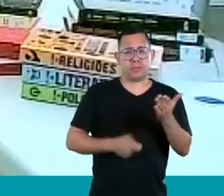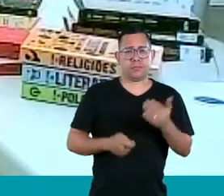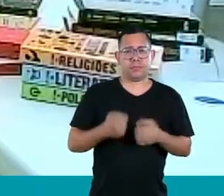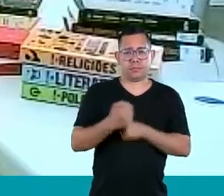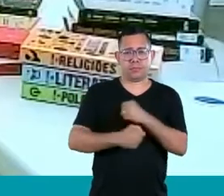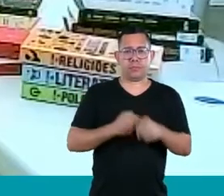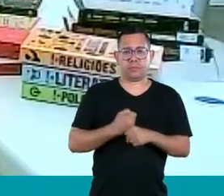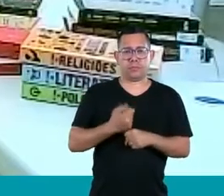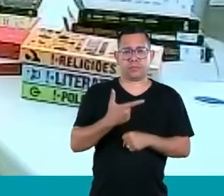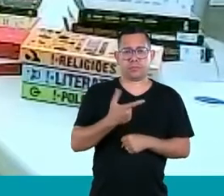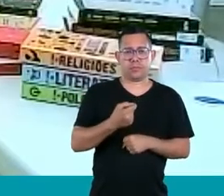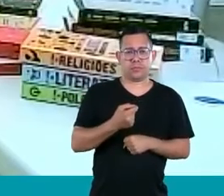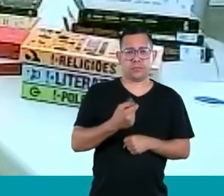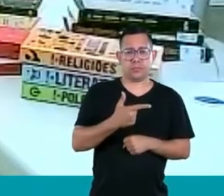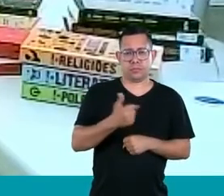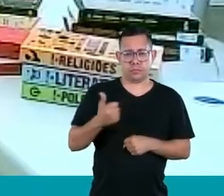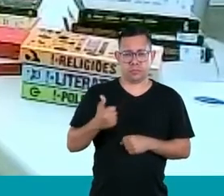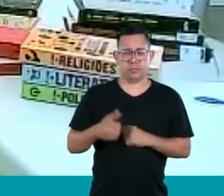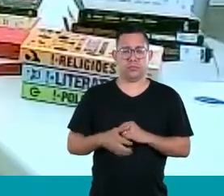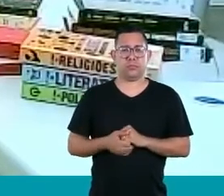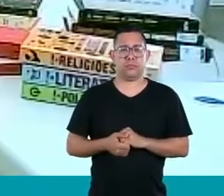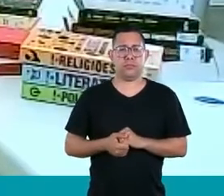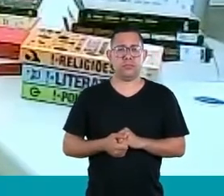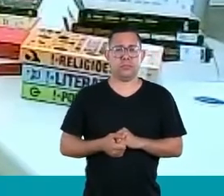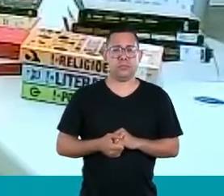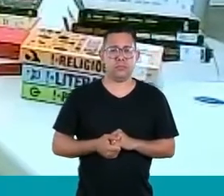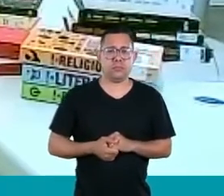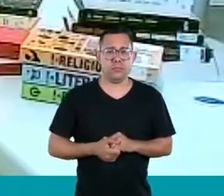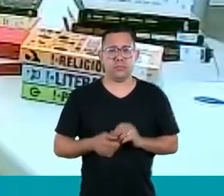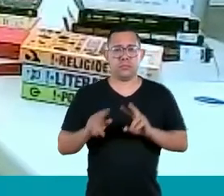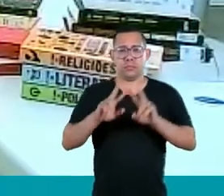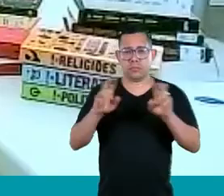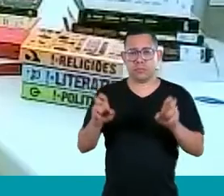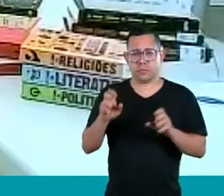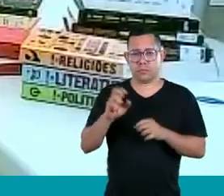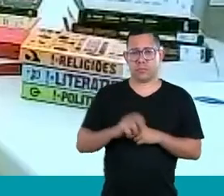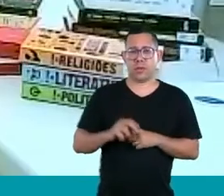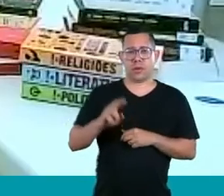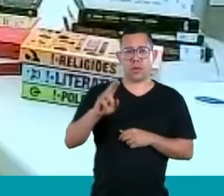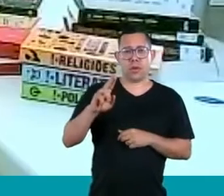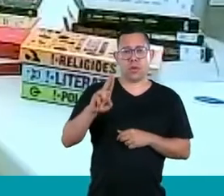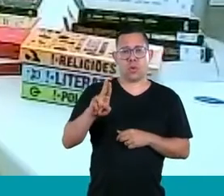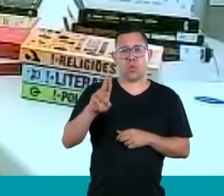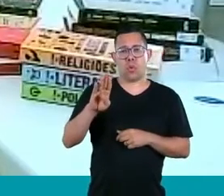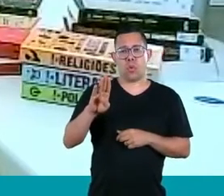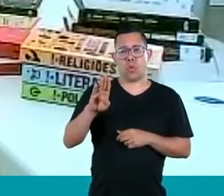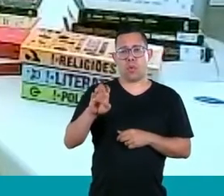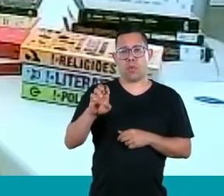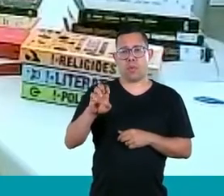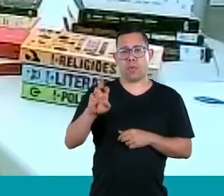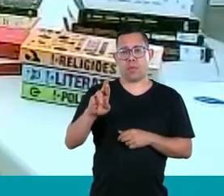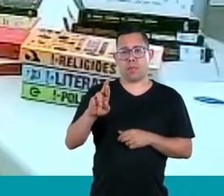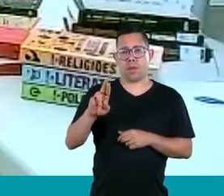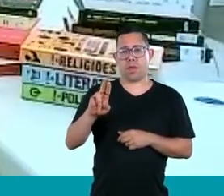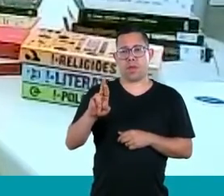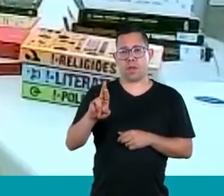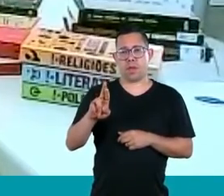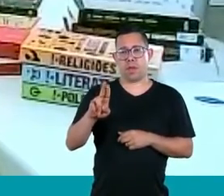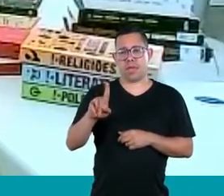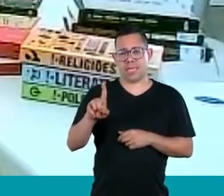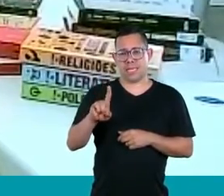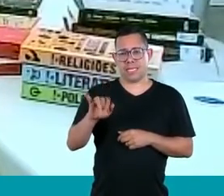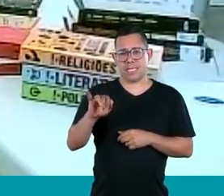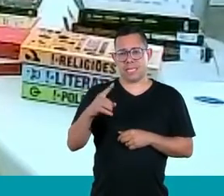cujo tema era sobre uberização. Para quem não sabe, uberização tem sido um termo utilizado para designar